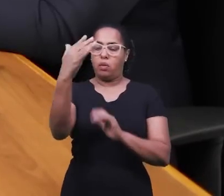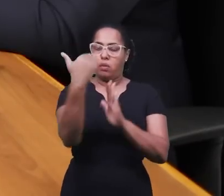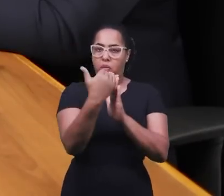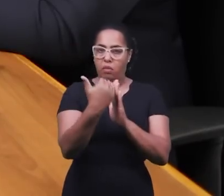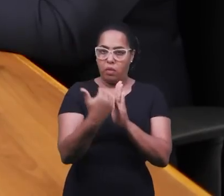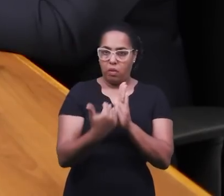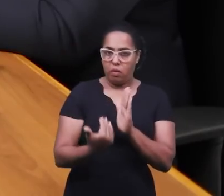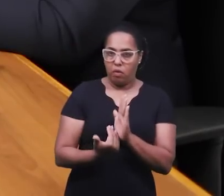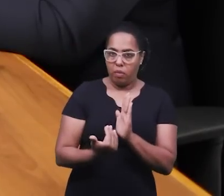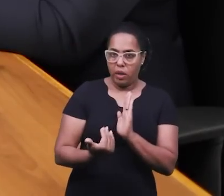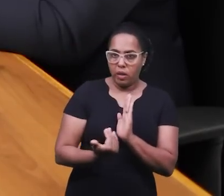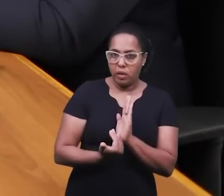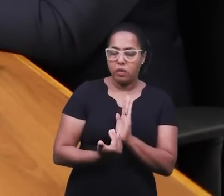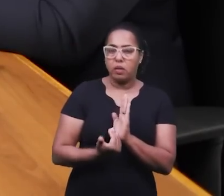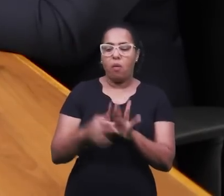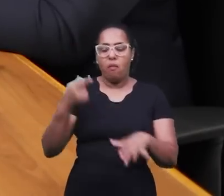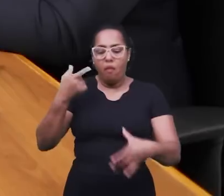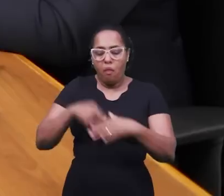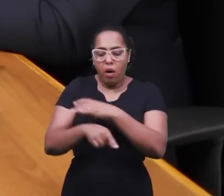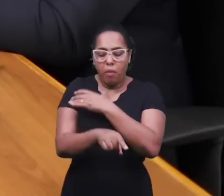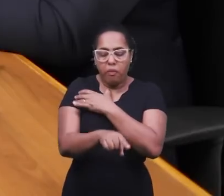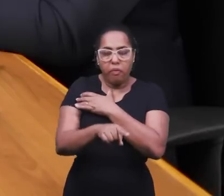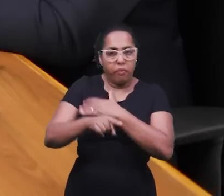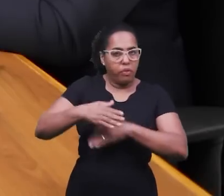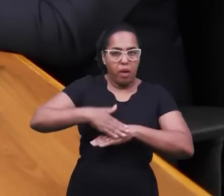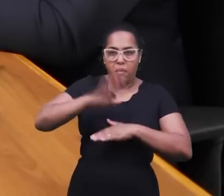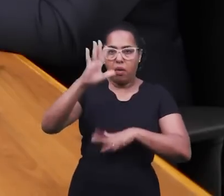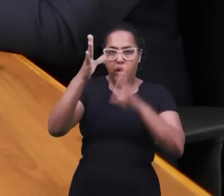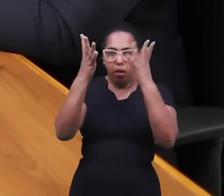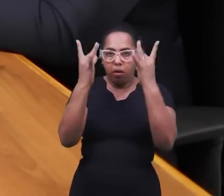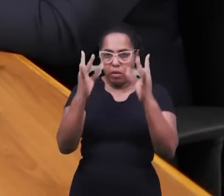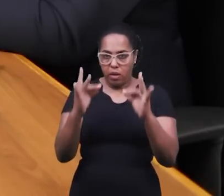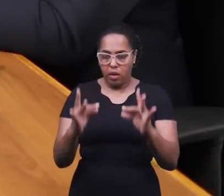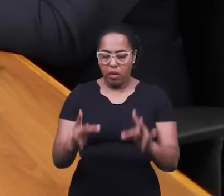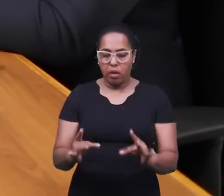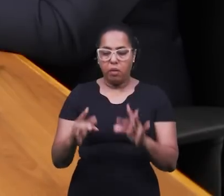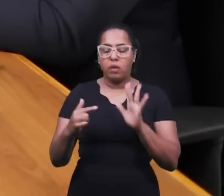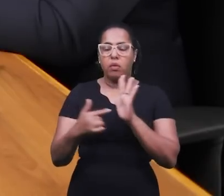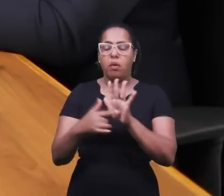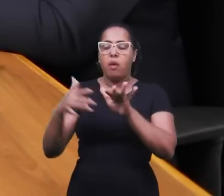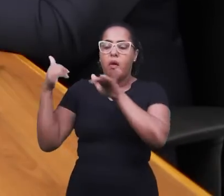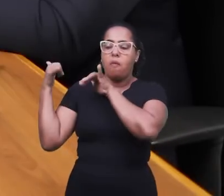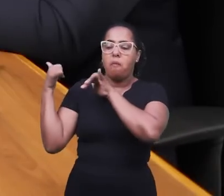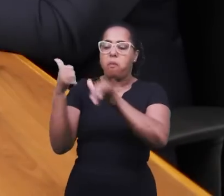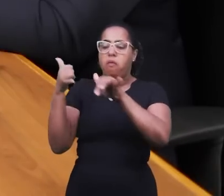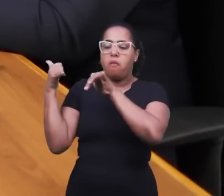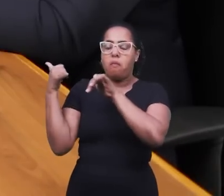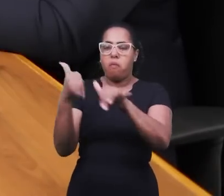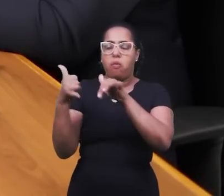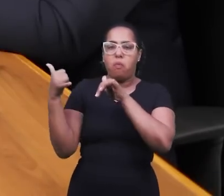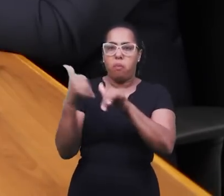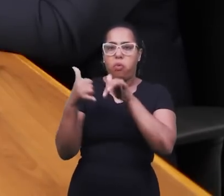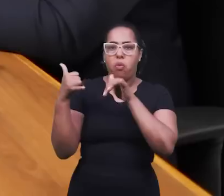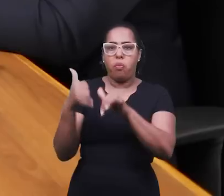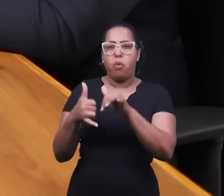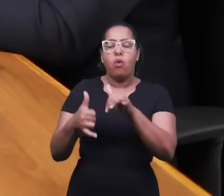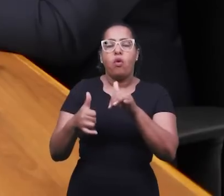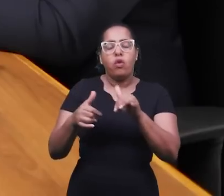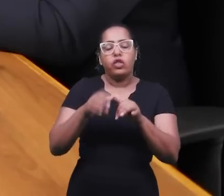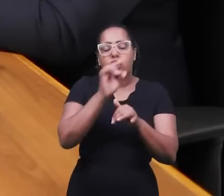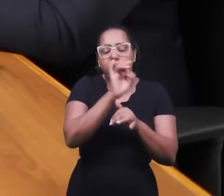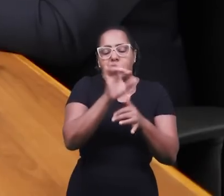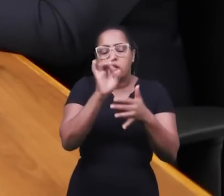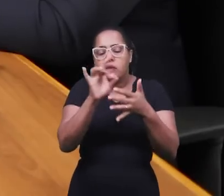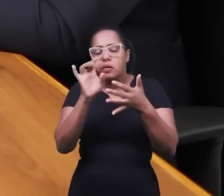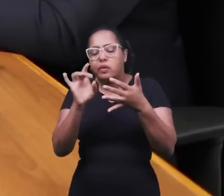ou chamada também buzina de carneiro, é uma expressão bíblica, era para avisar que a festa mais